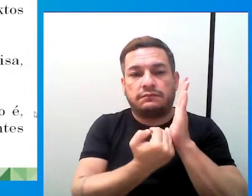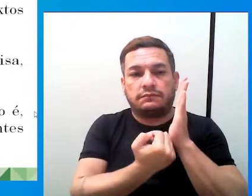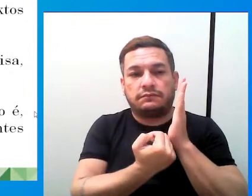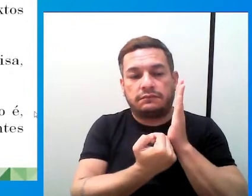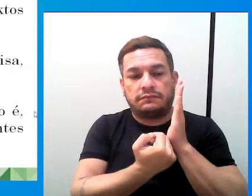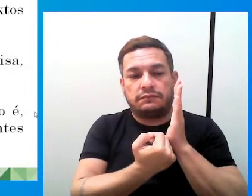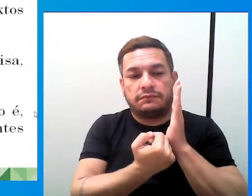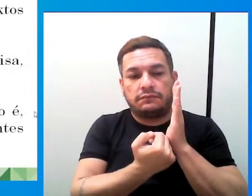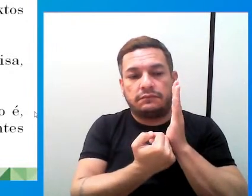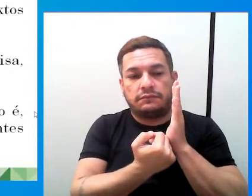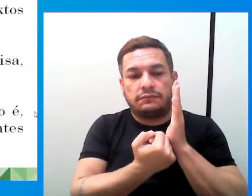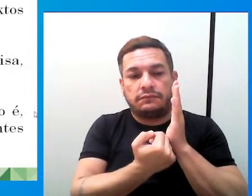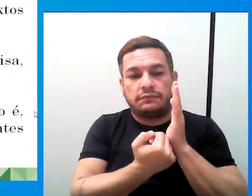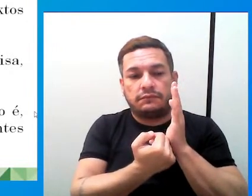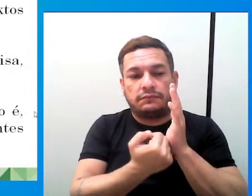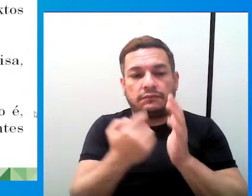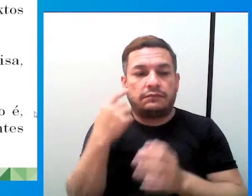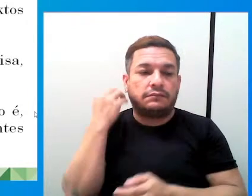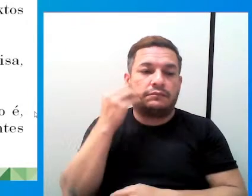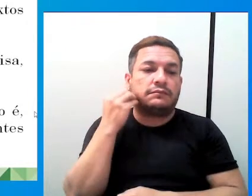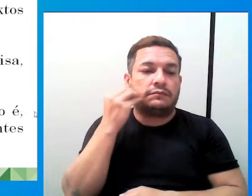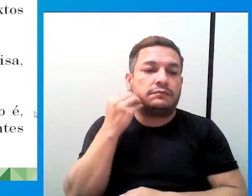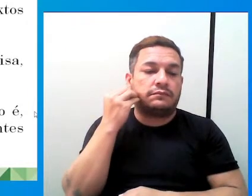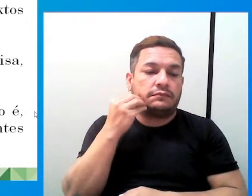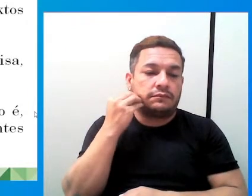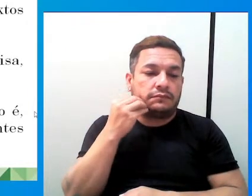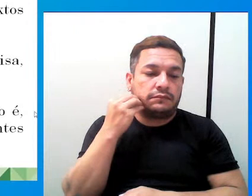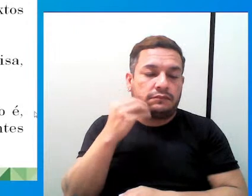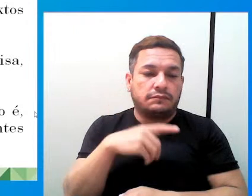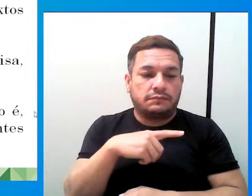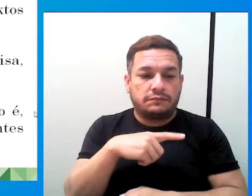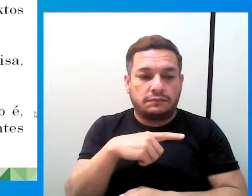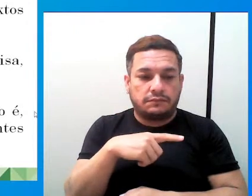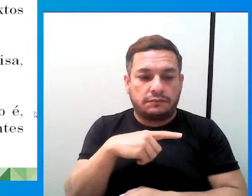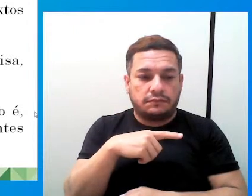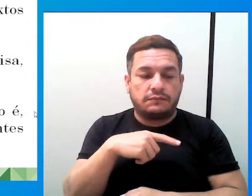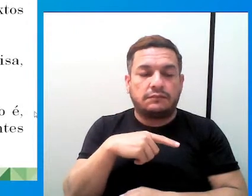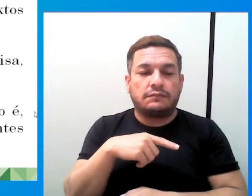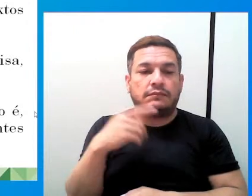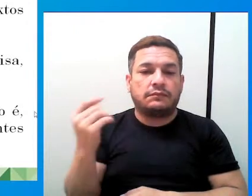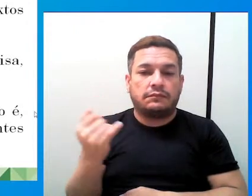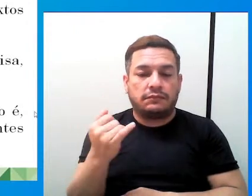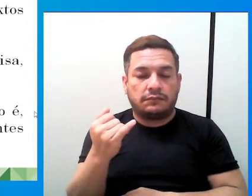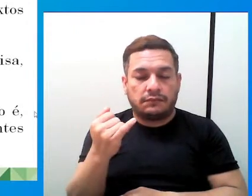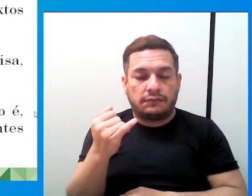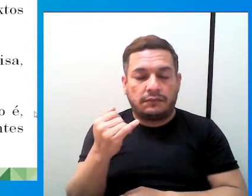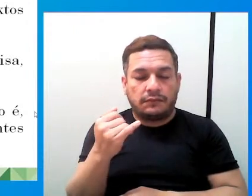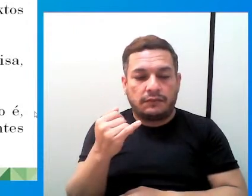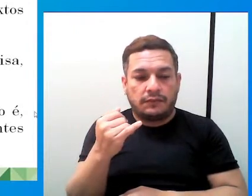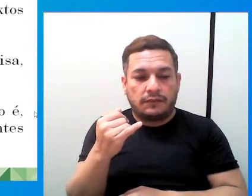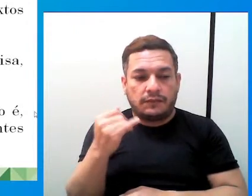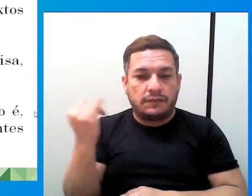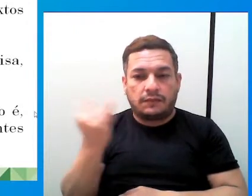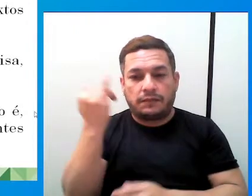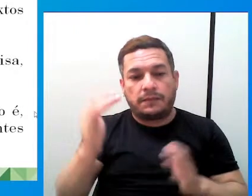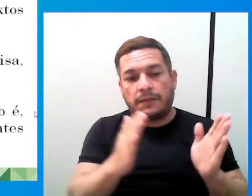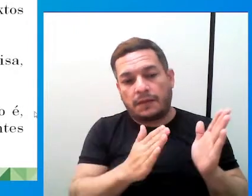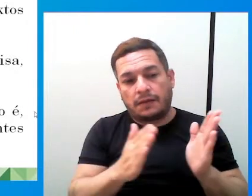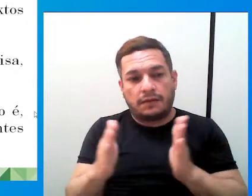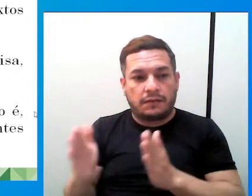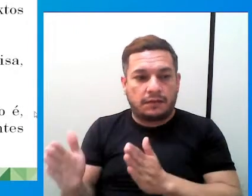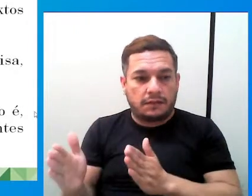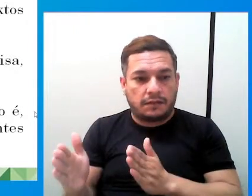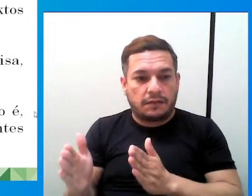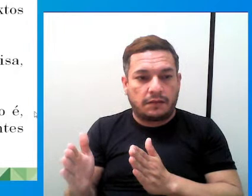são evidências que trazemos para esse processo, não apenas a garantia dos 10%,